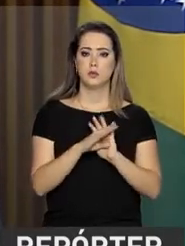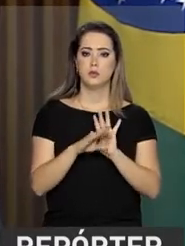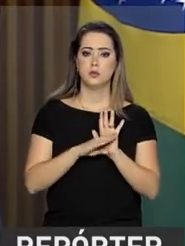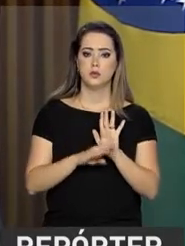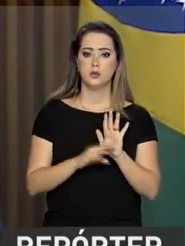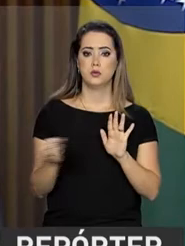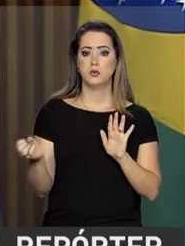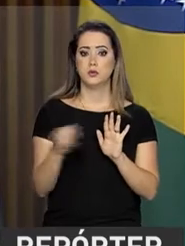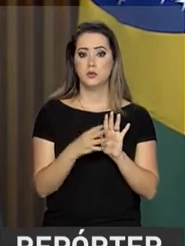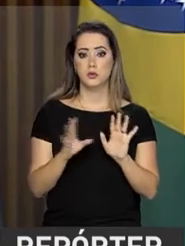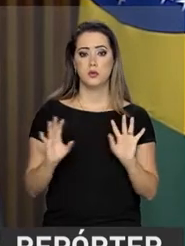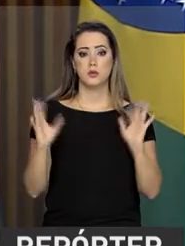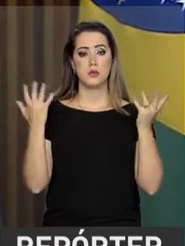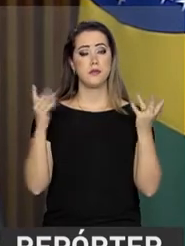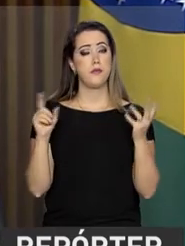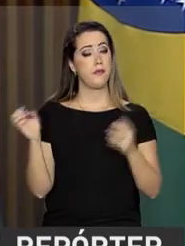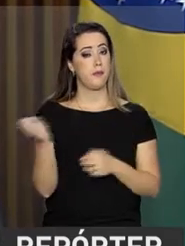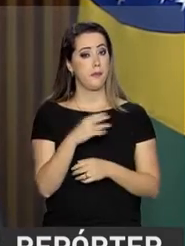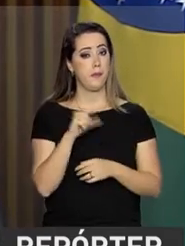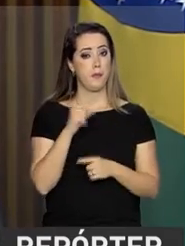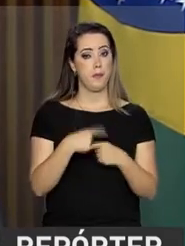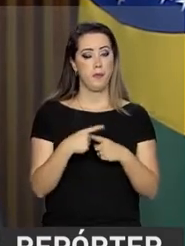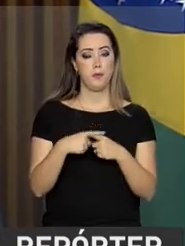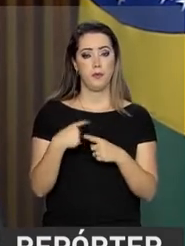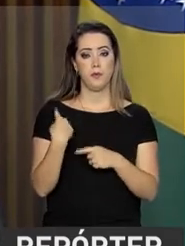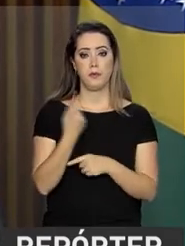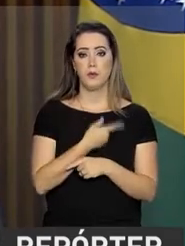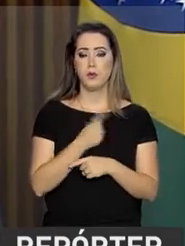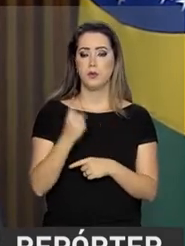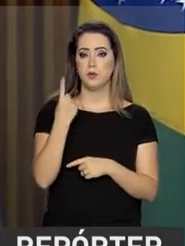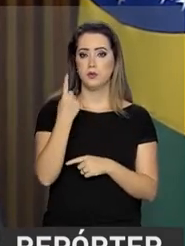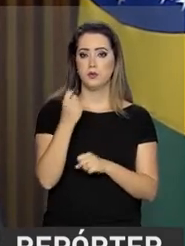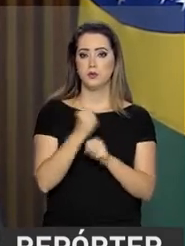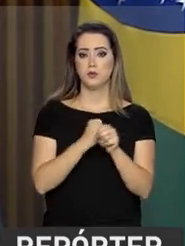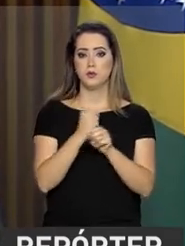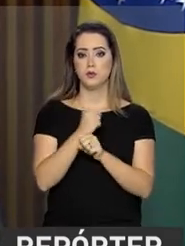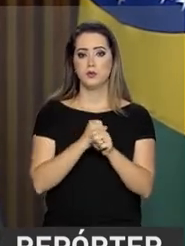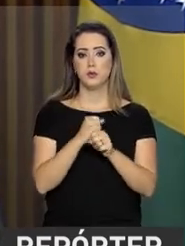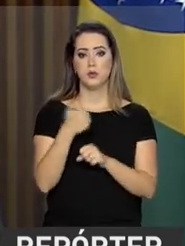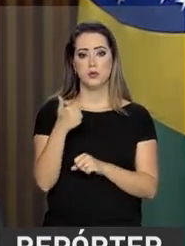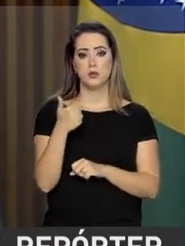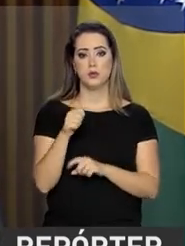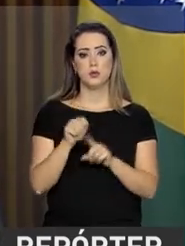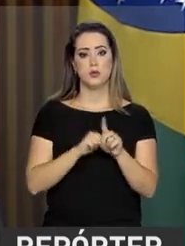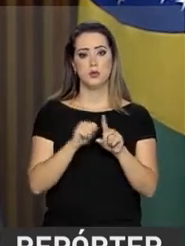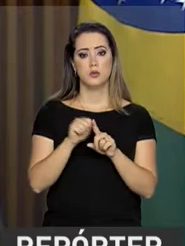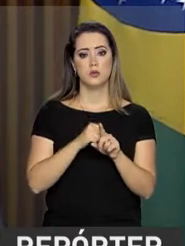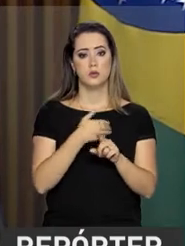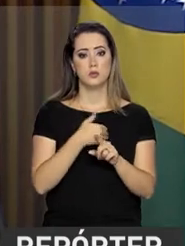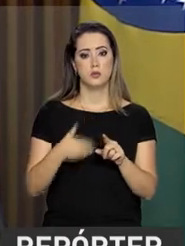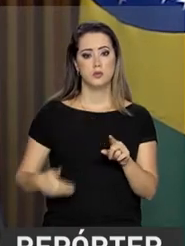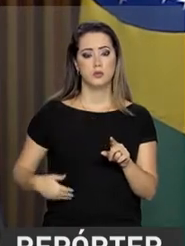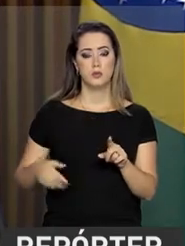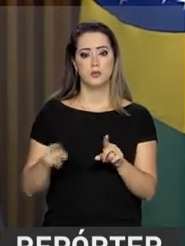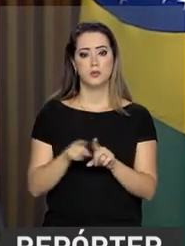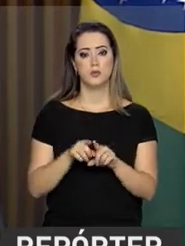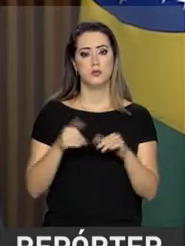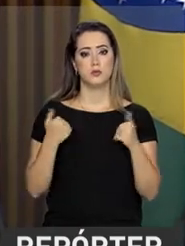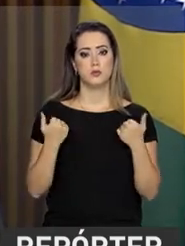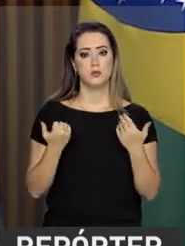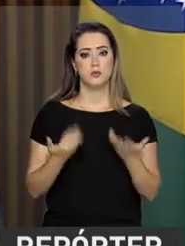eventos novos porque afinal nós temos um ano e 11 meses de governo e